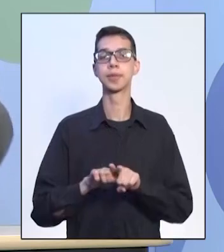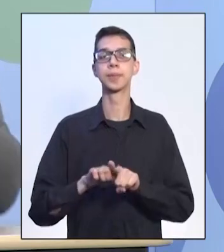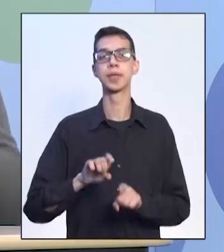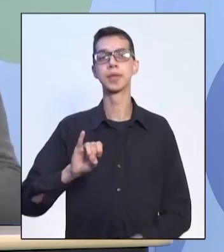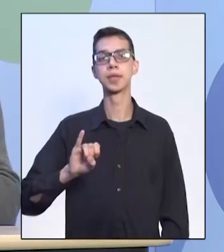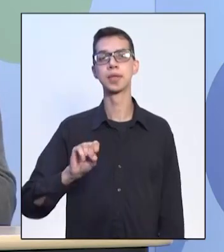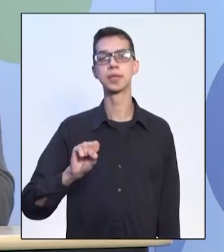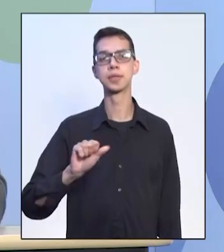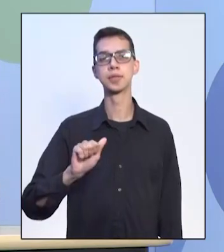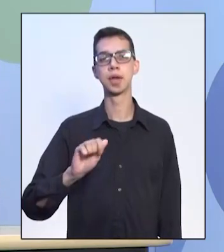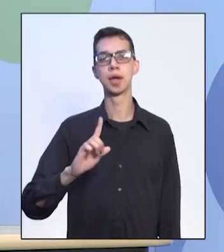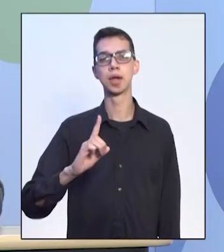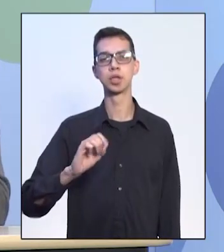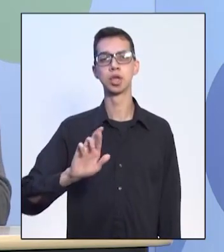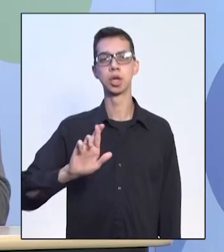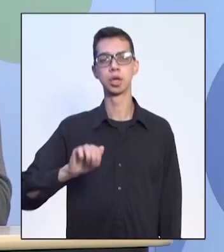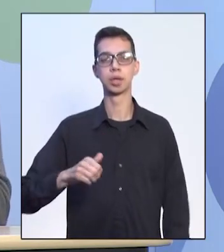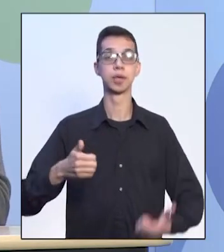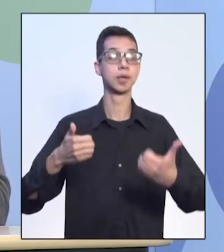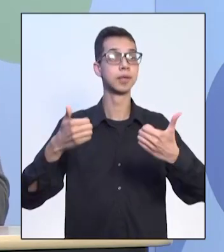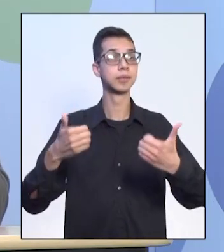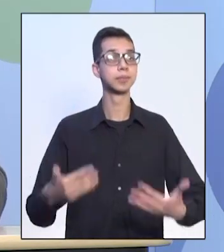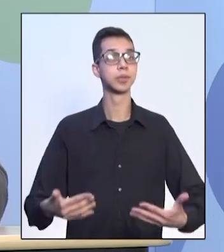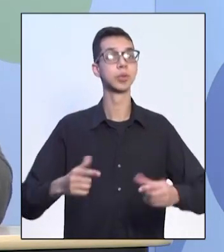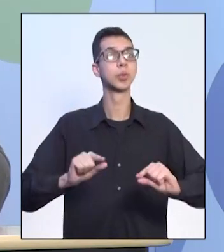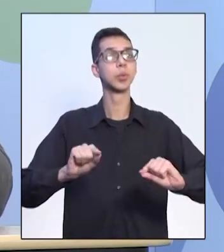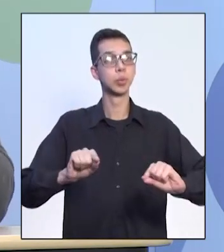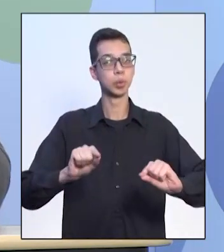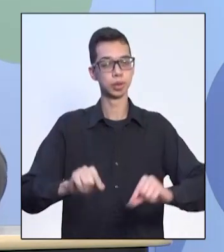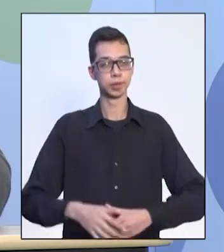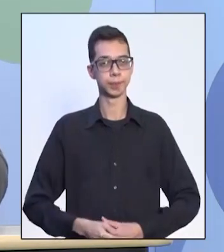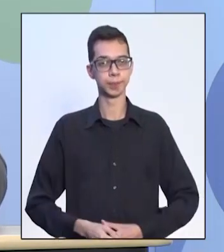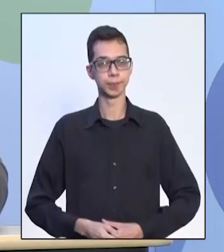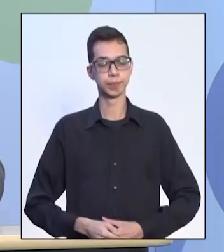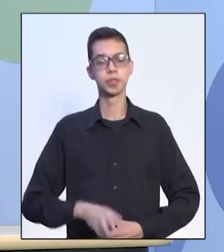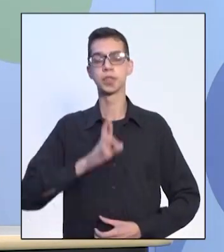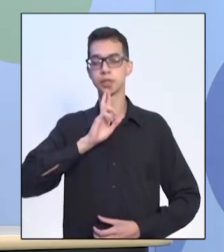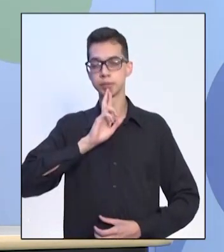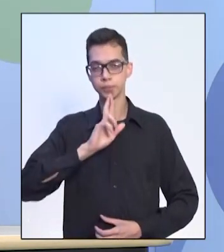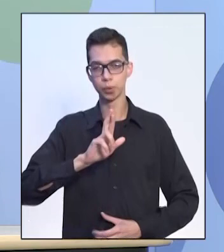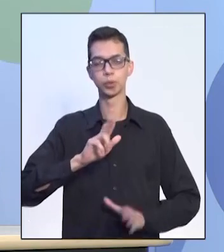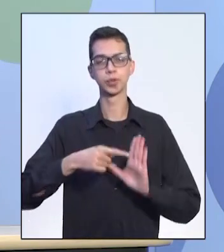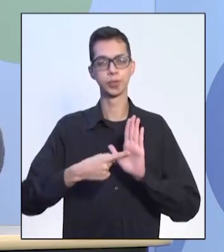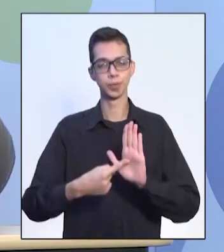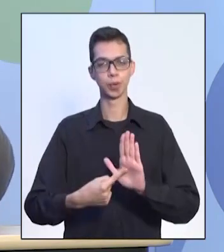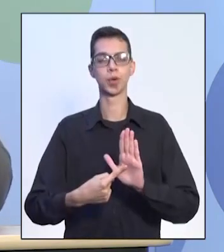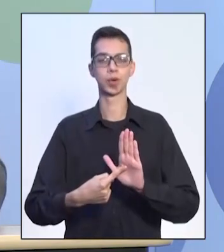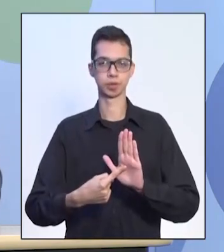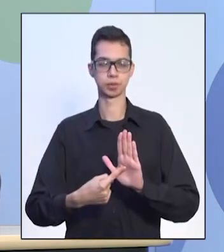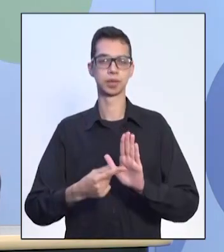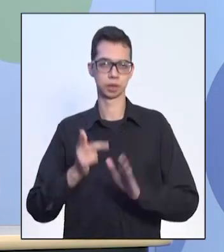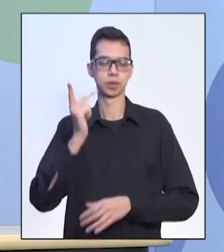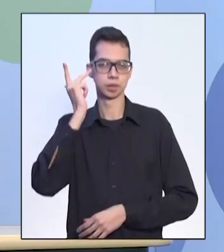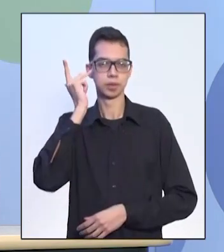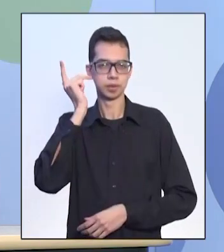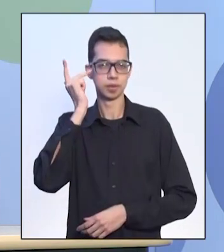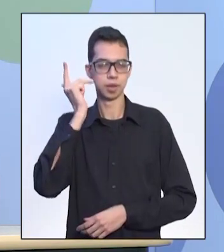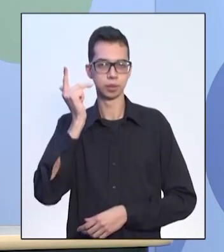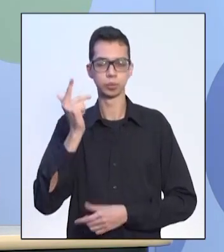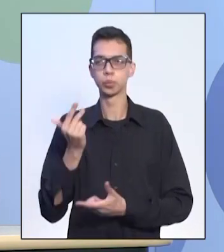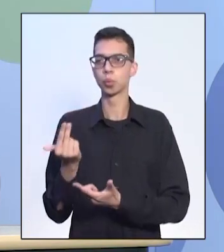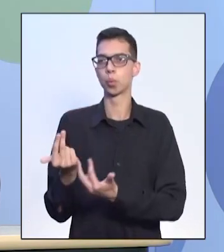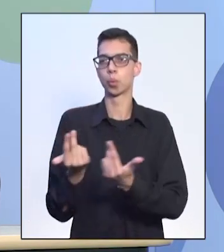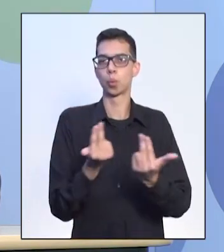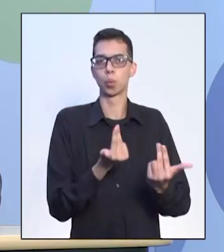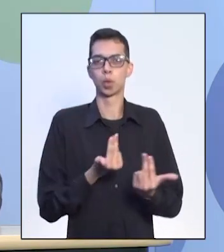mesmo caminho, apontando como este fator comum, né, natural,